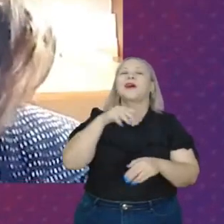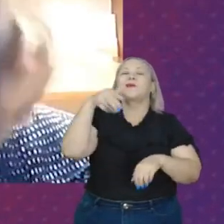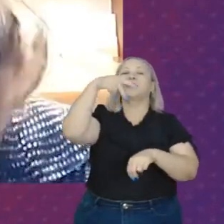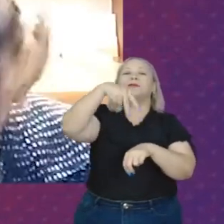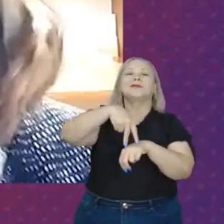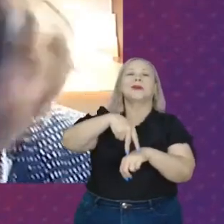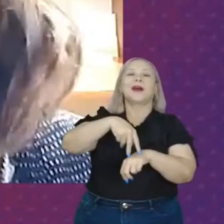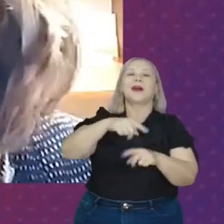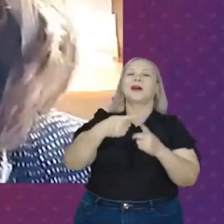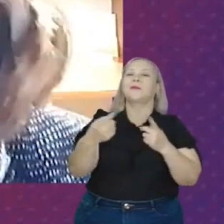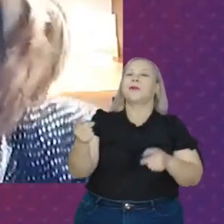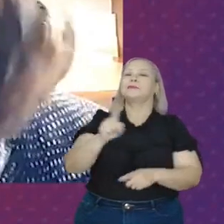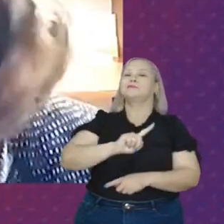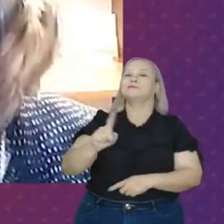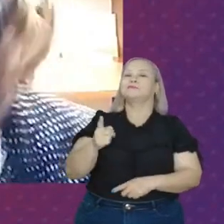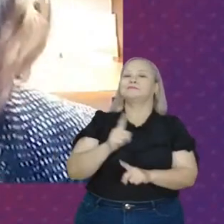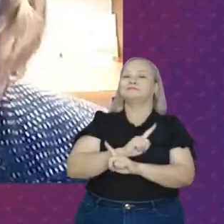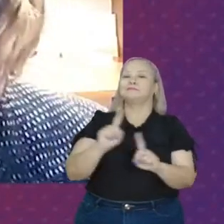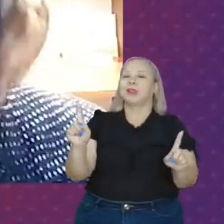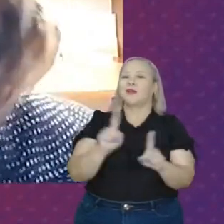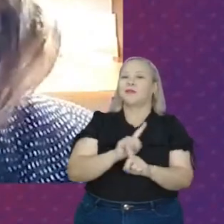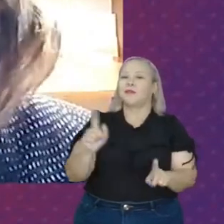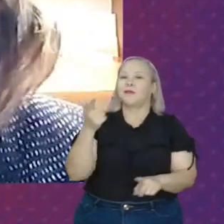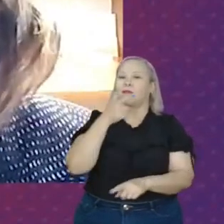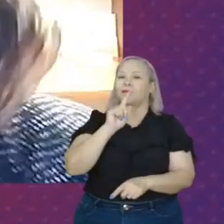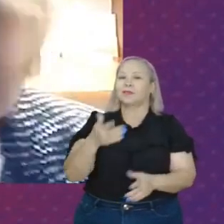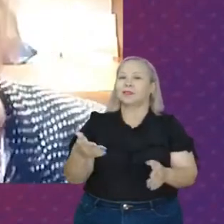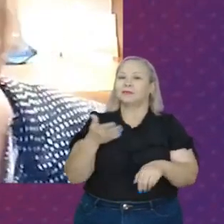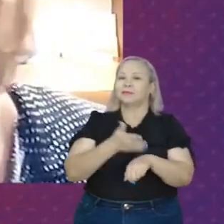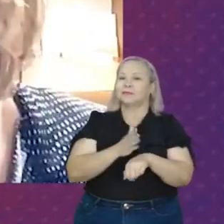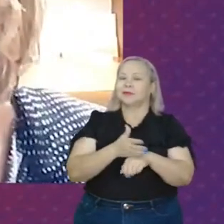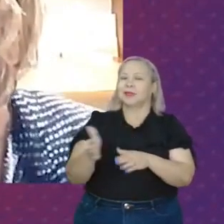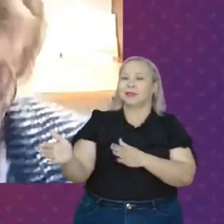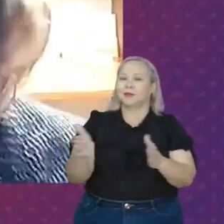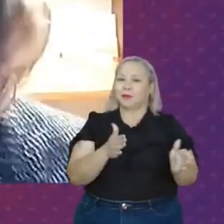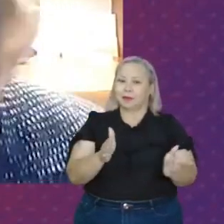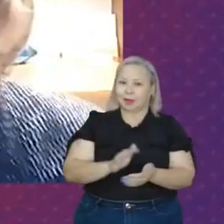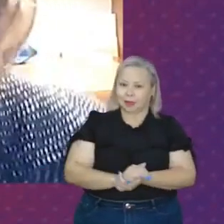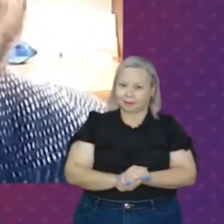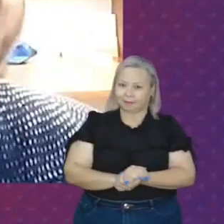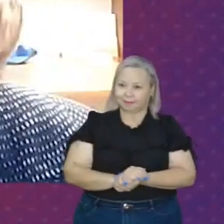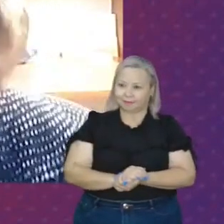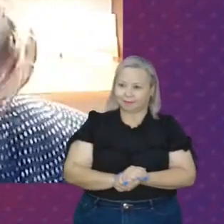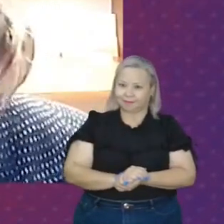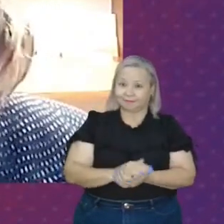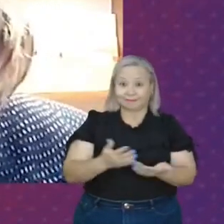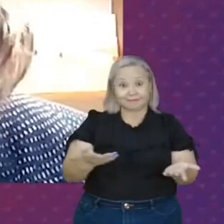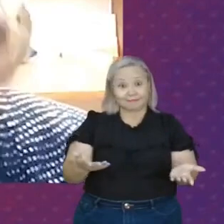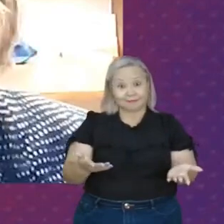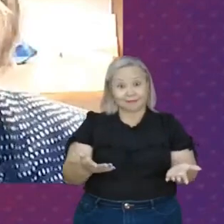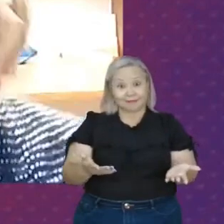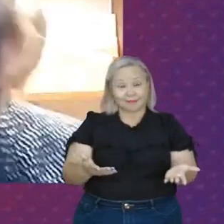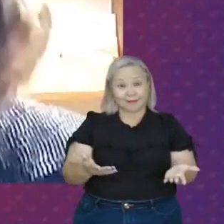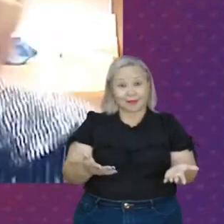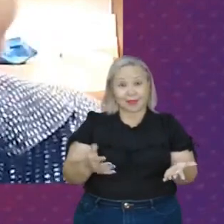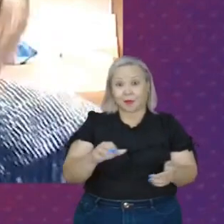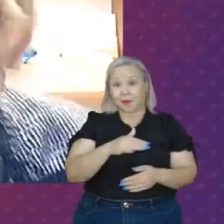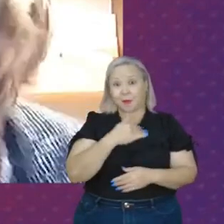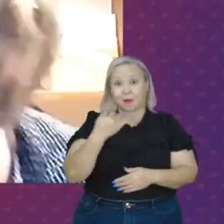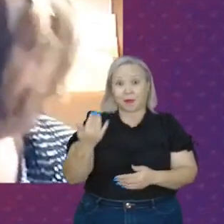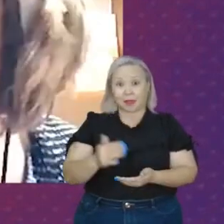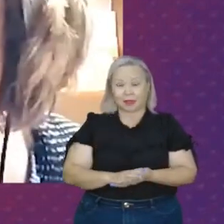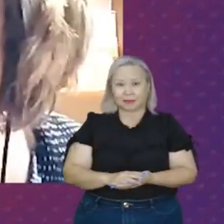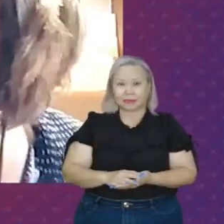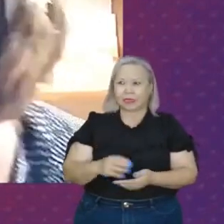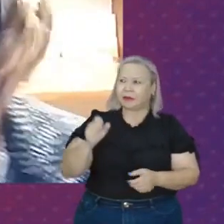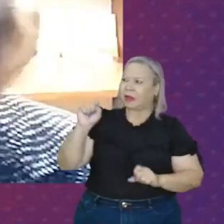o mandato. É isso que eles querem. Por isso nós já escutamos aqui. Vocês deviam dormir e não acordar mais. Vocês são as